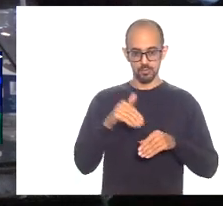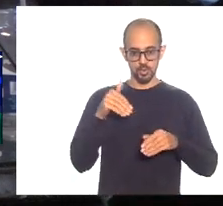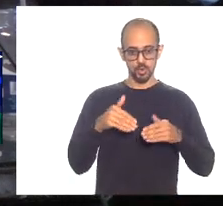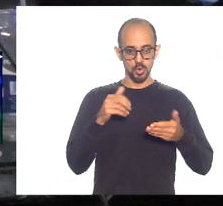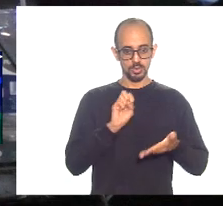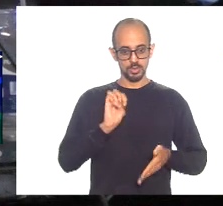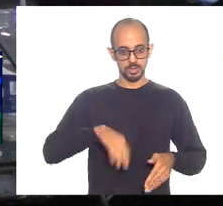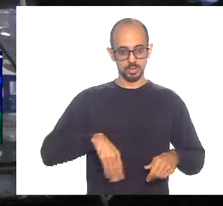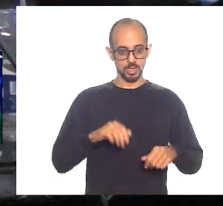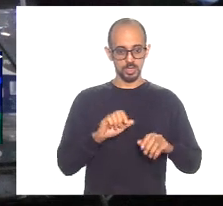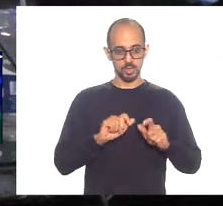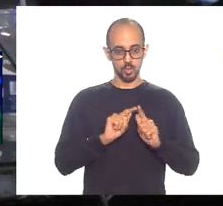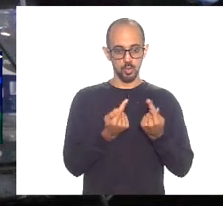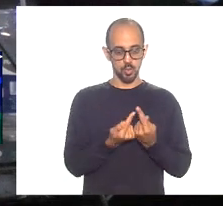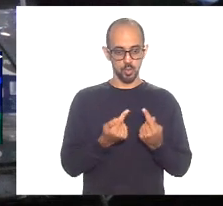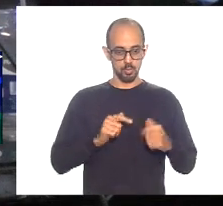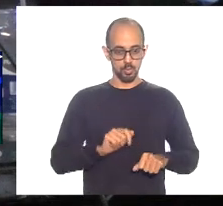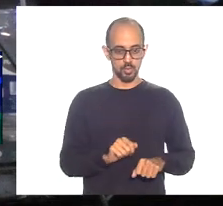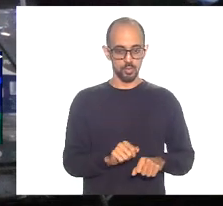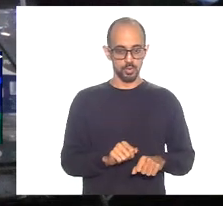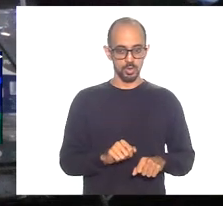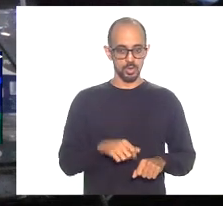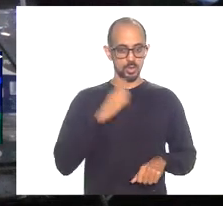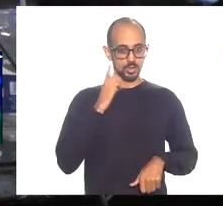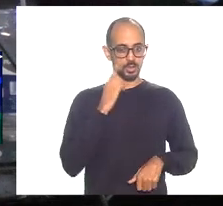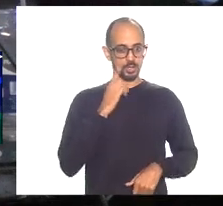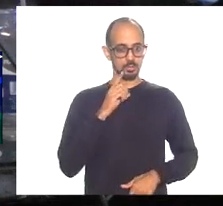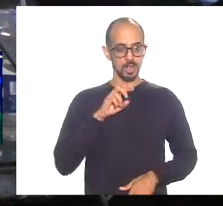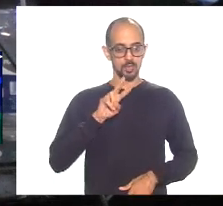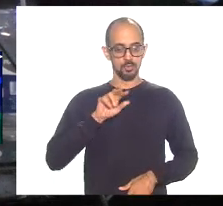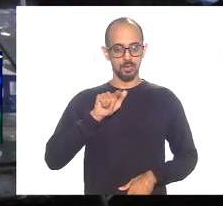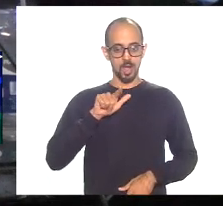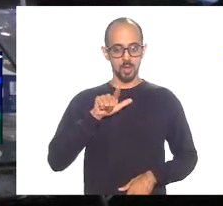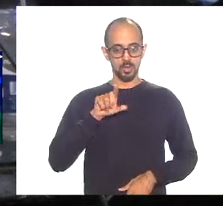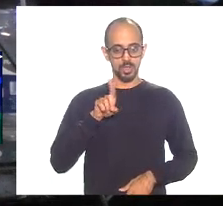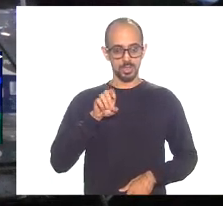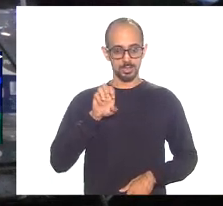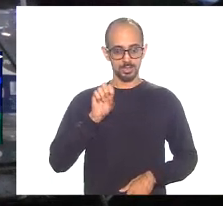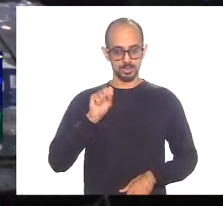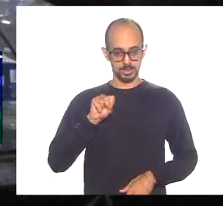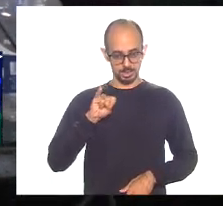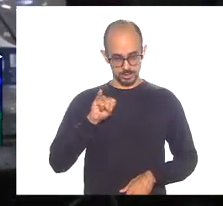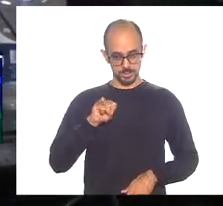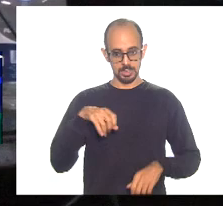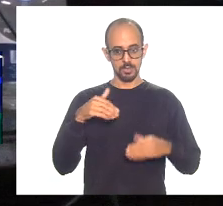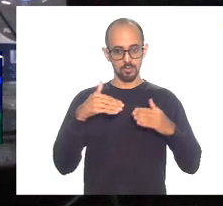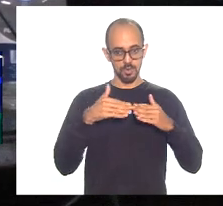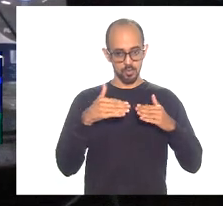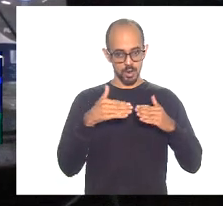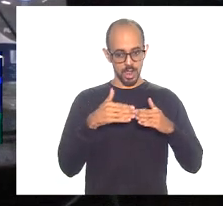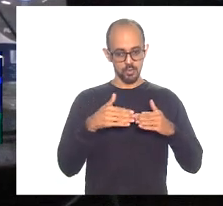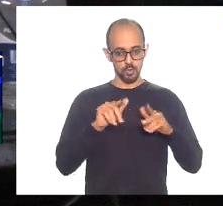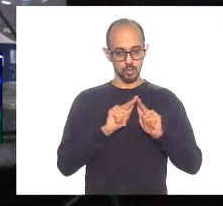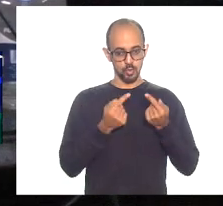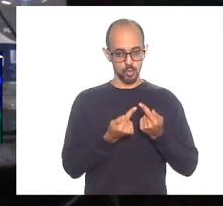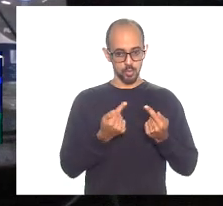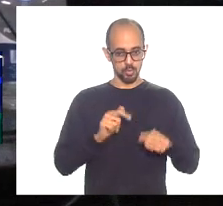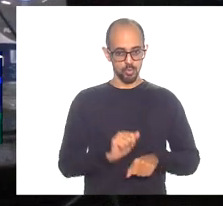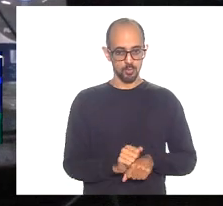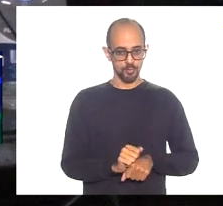grupo Deputado Valdo Ceasa Deputado Valdeci da Saúde favorável no grupo